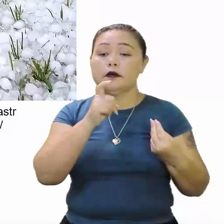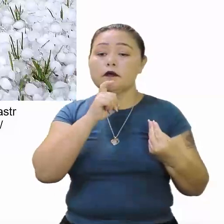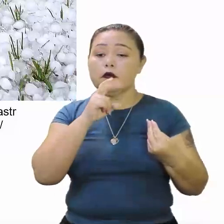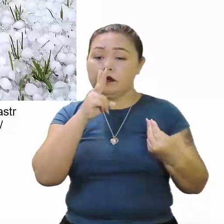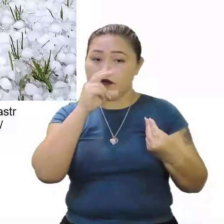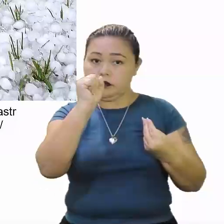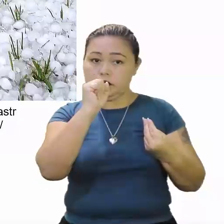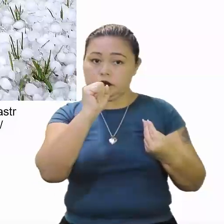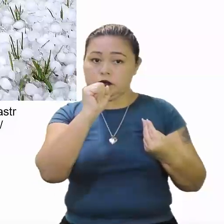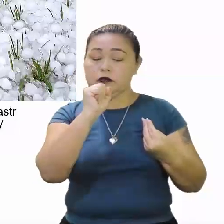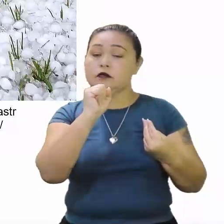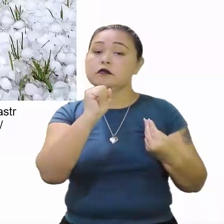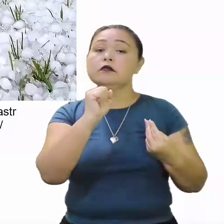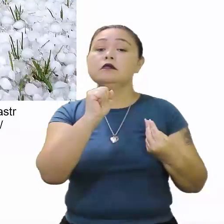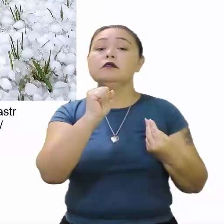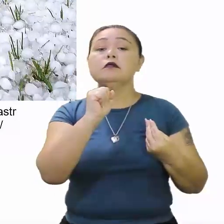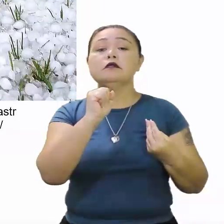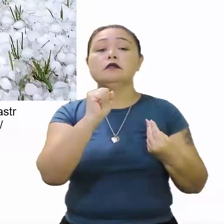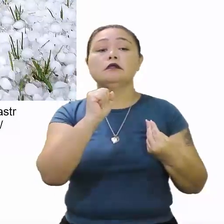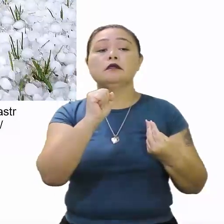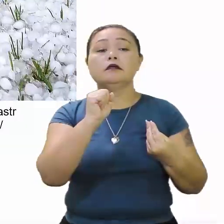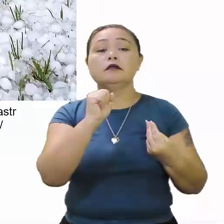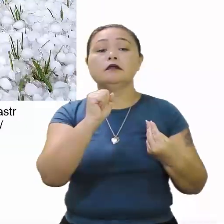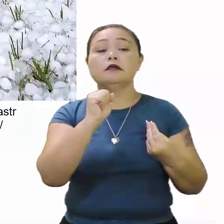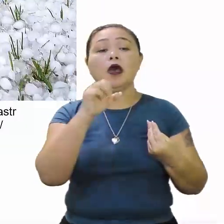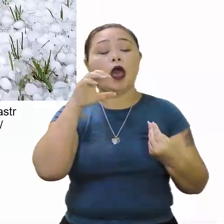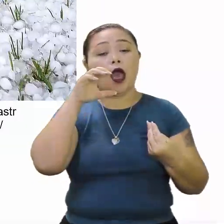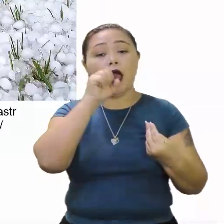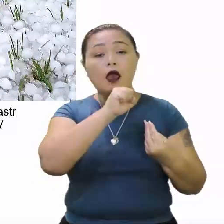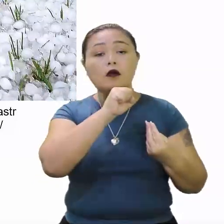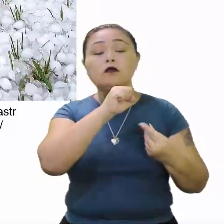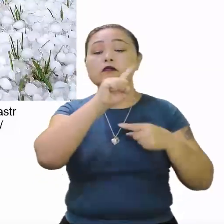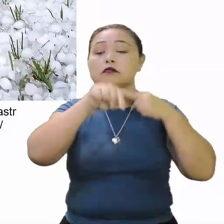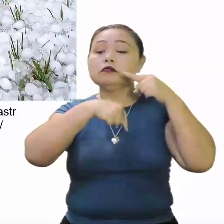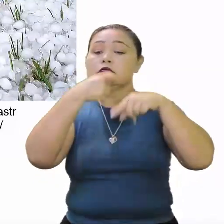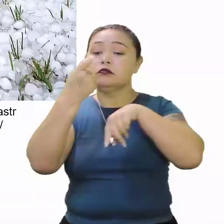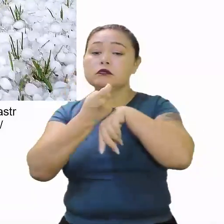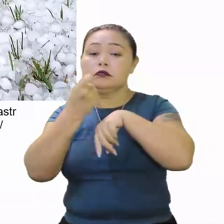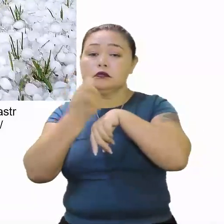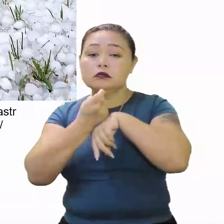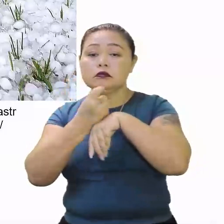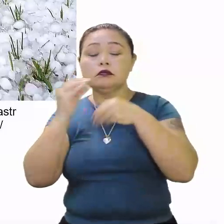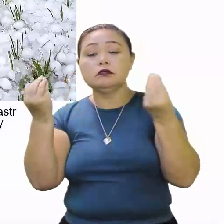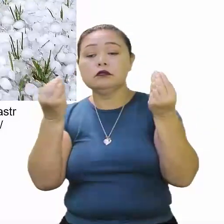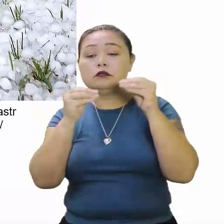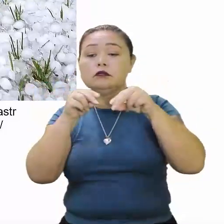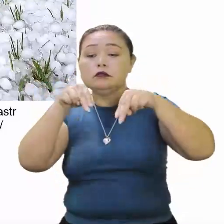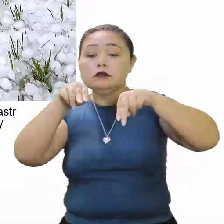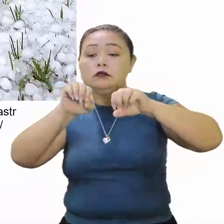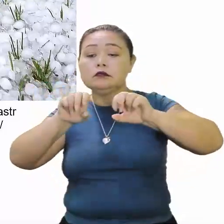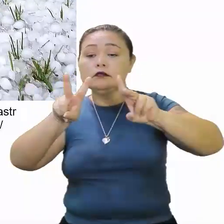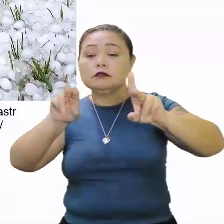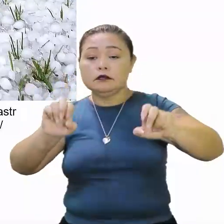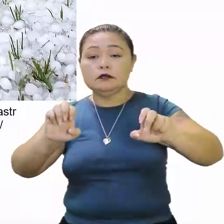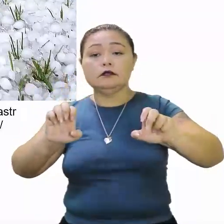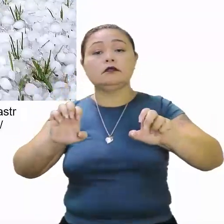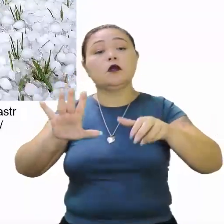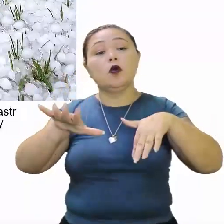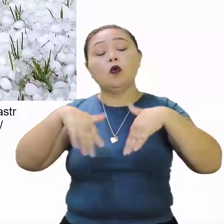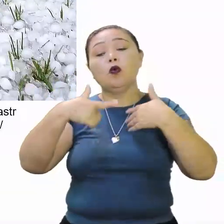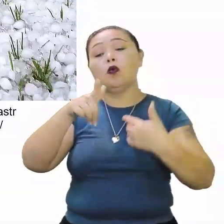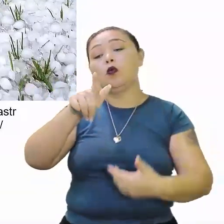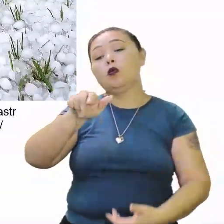do estado gasoso para o líquido, e rapidamente para o estado sólido, formando a bendita neve, ou granizo,